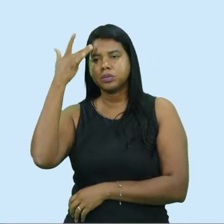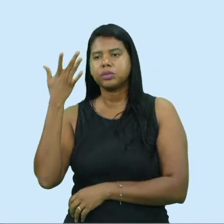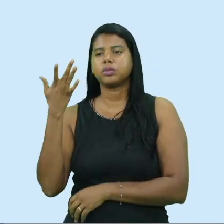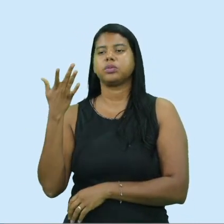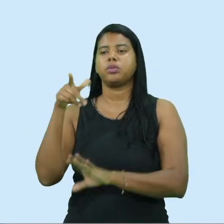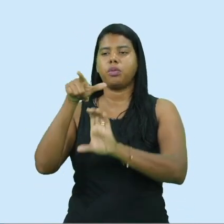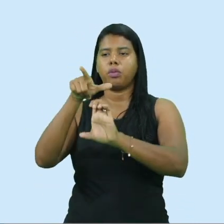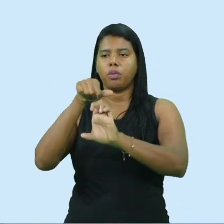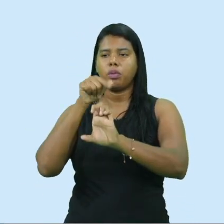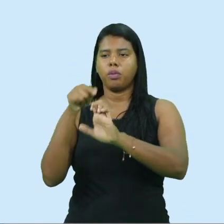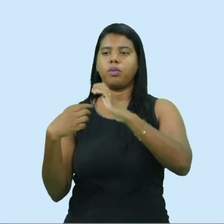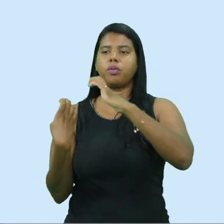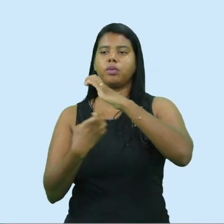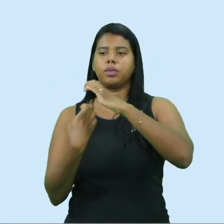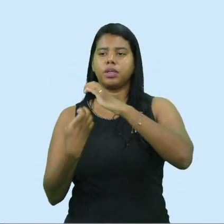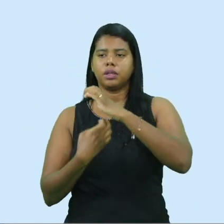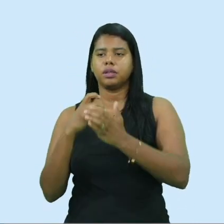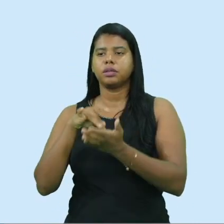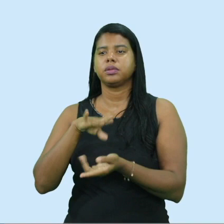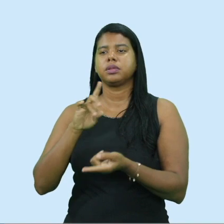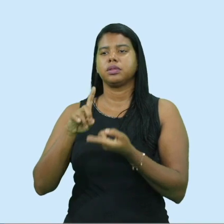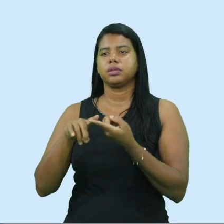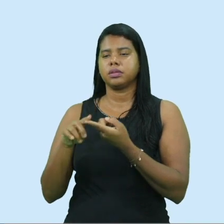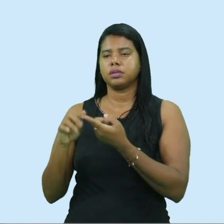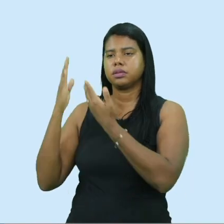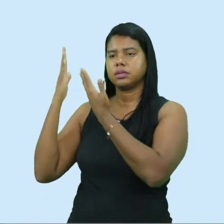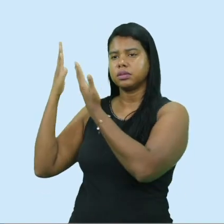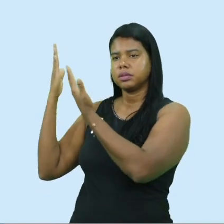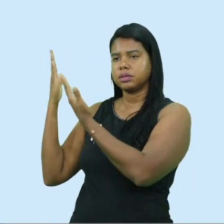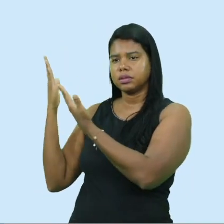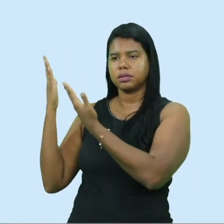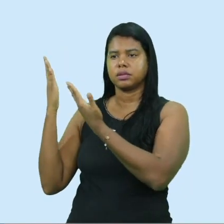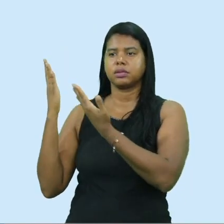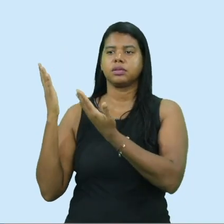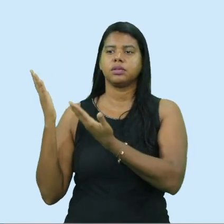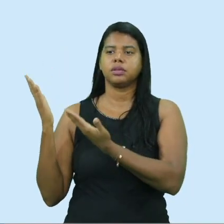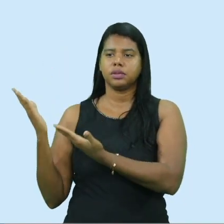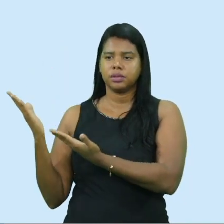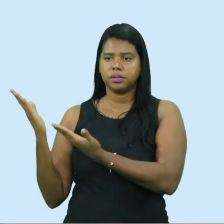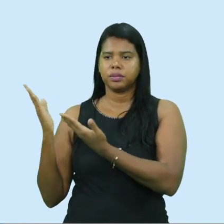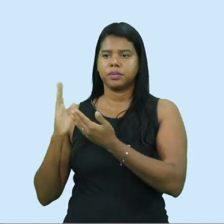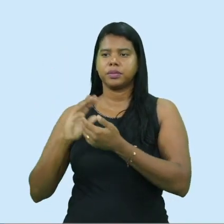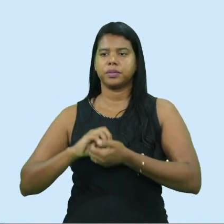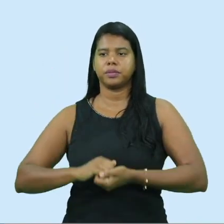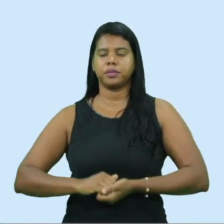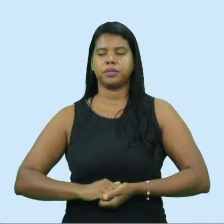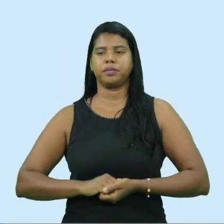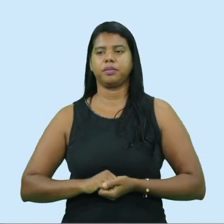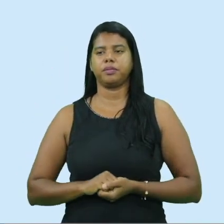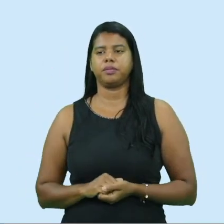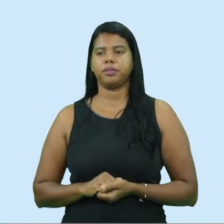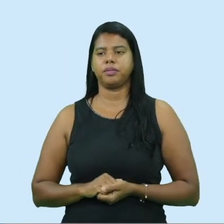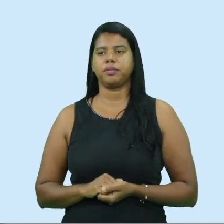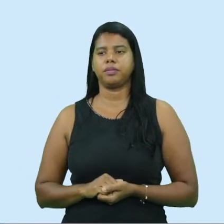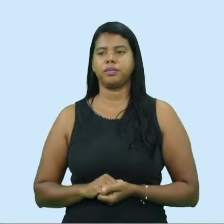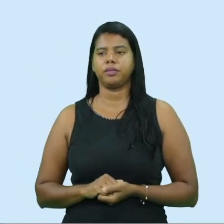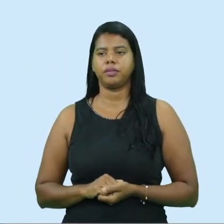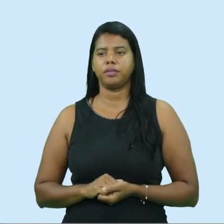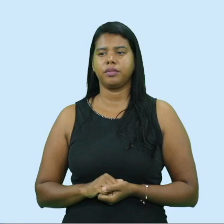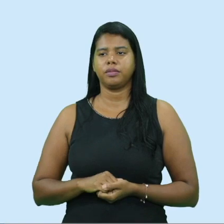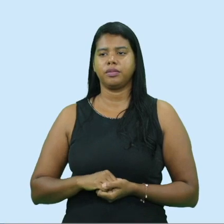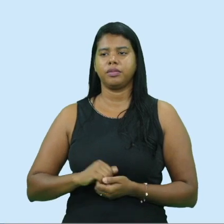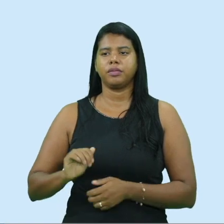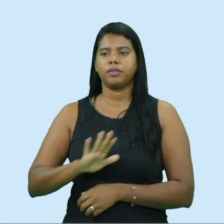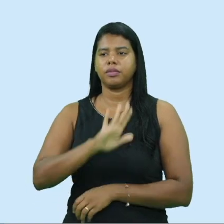pela 3M, pela Microsoft, pela Nestlé e por uma imensidão de